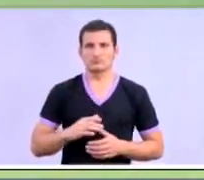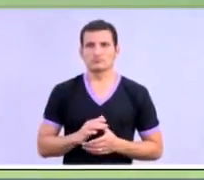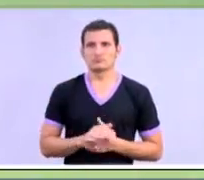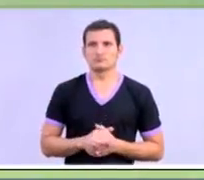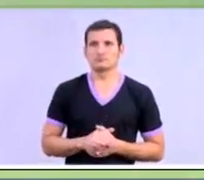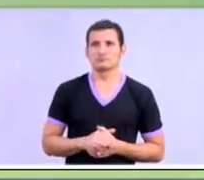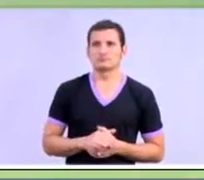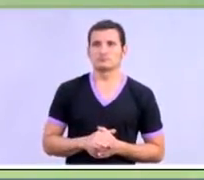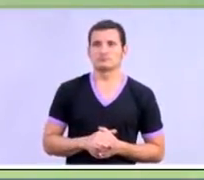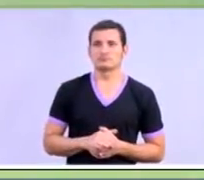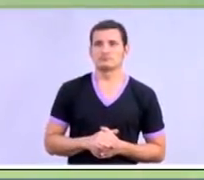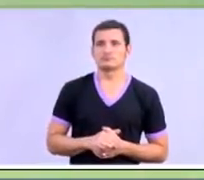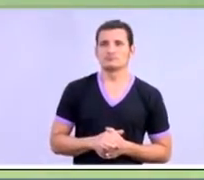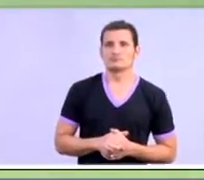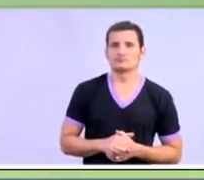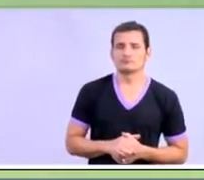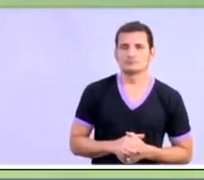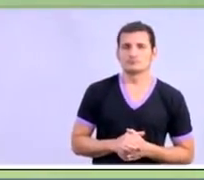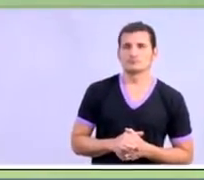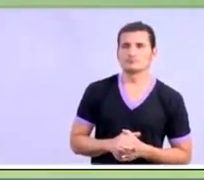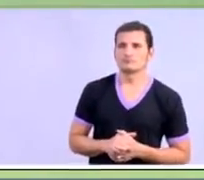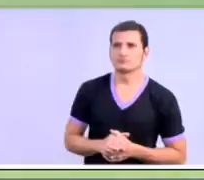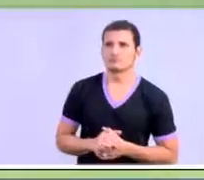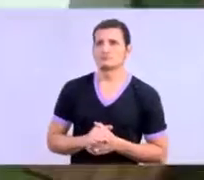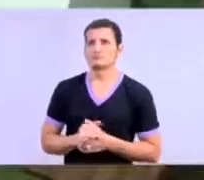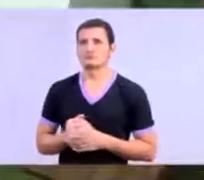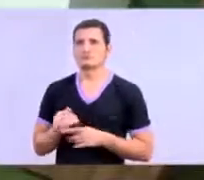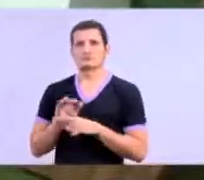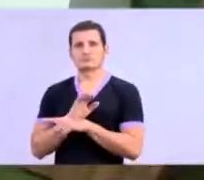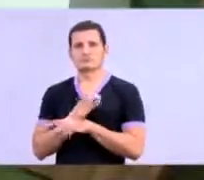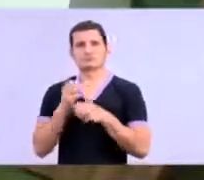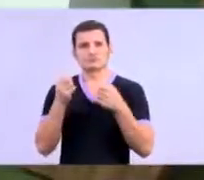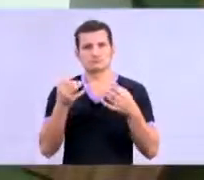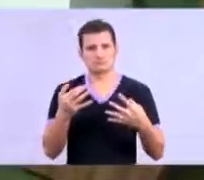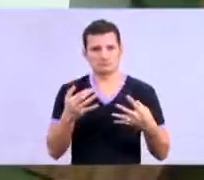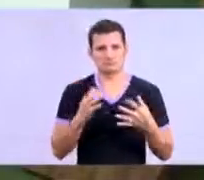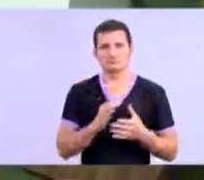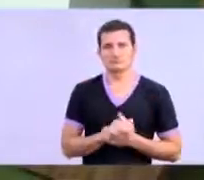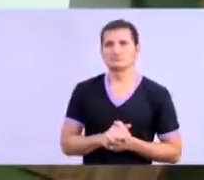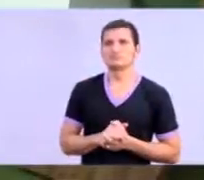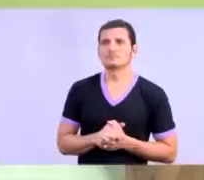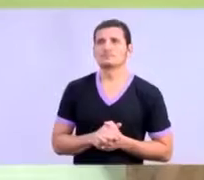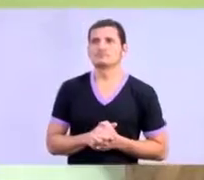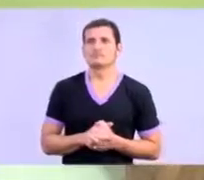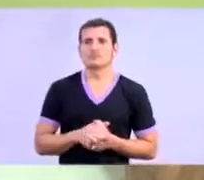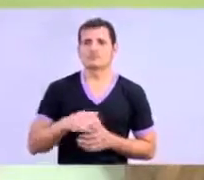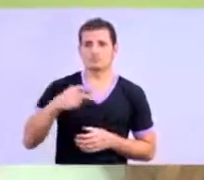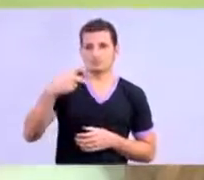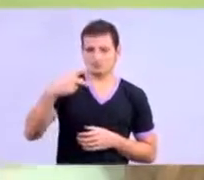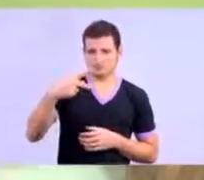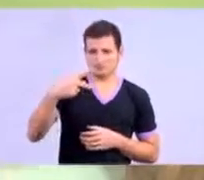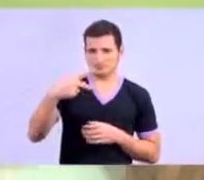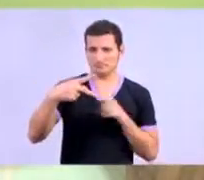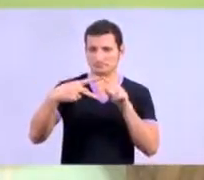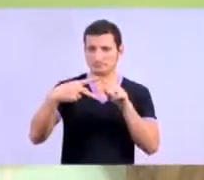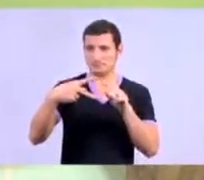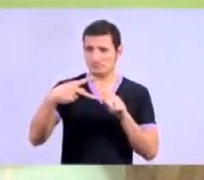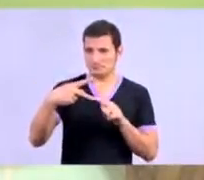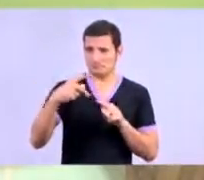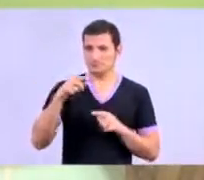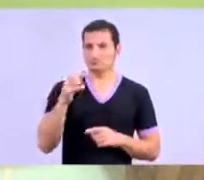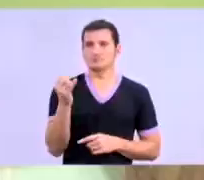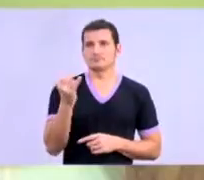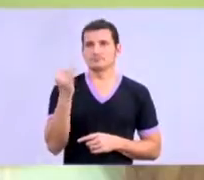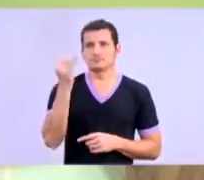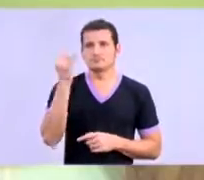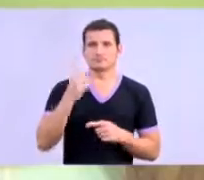Professor, explica para eles a diferença. Um é confiável, o outro não é? Isso, é muito importante. Esses 2 protocolos, gente, eles são muito